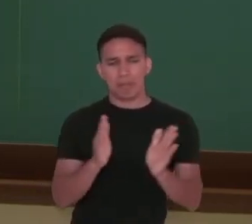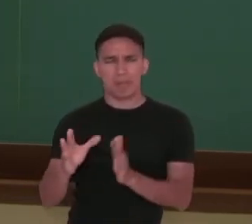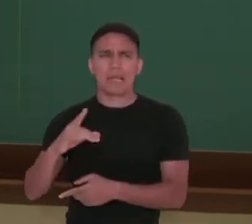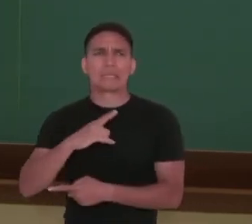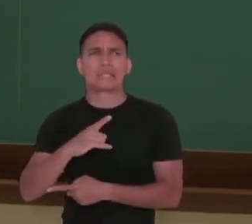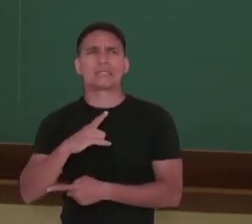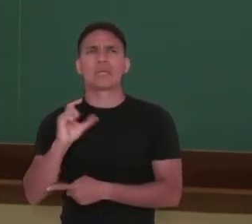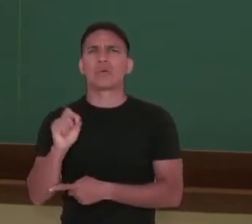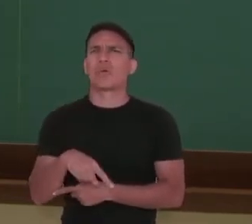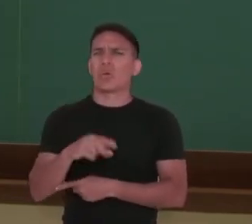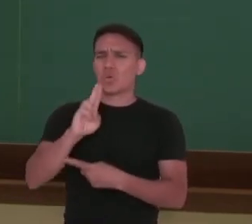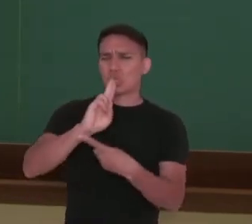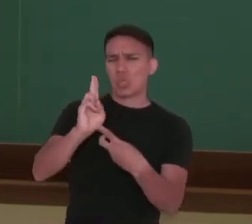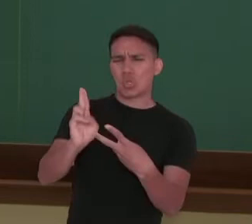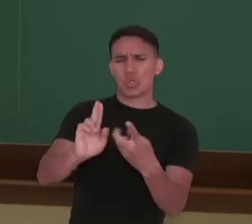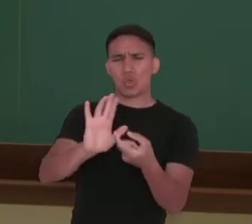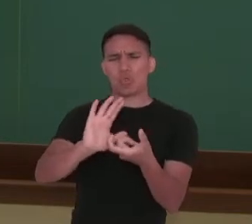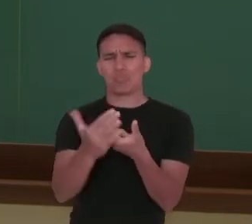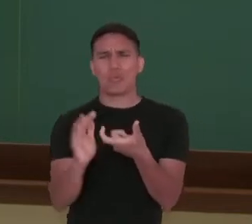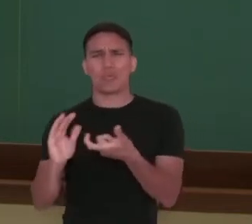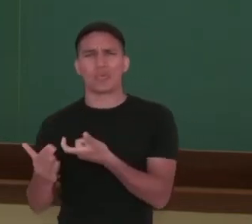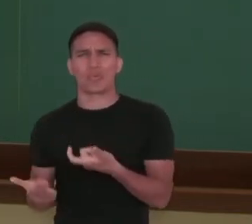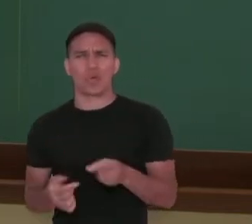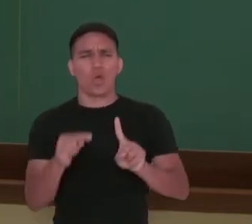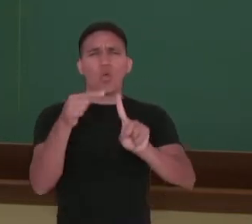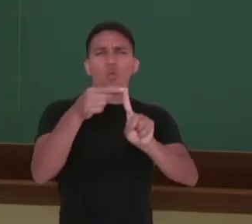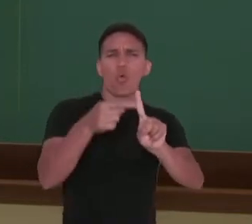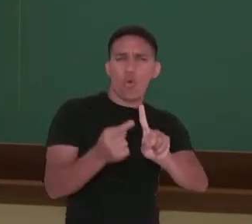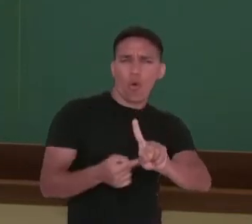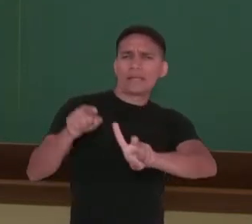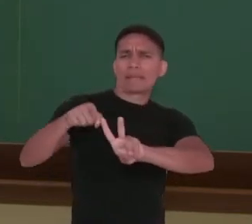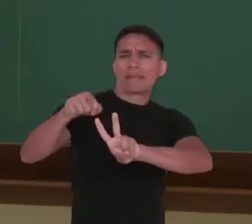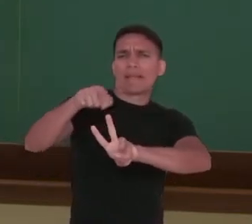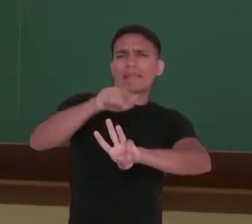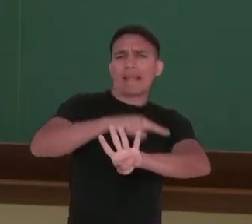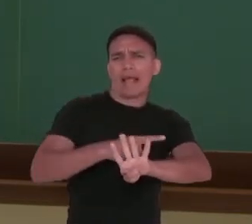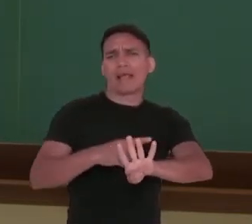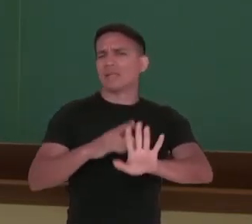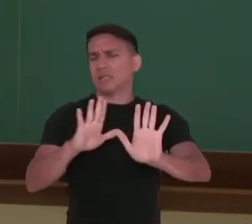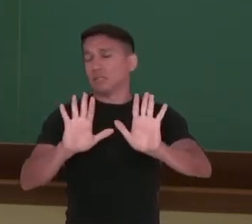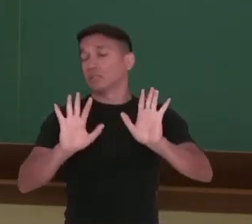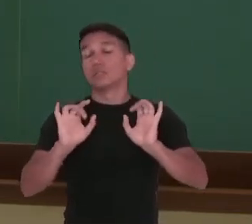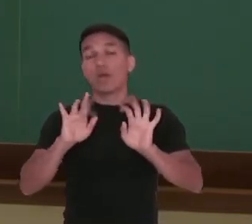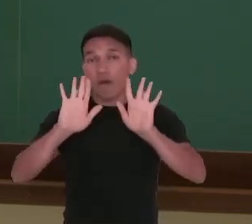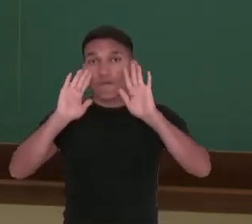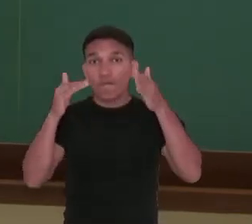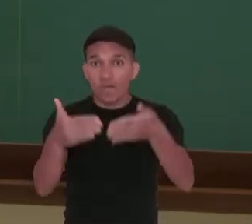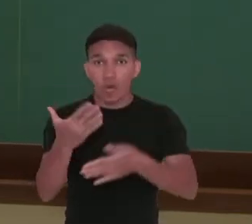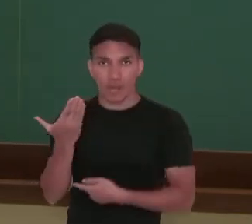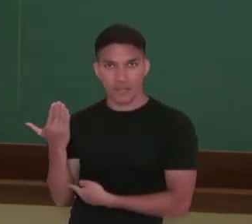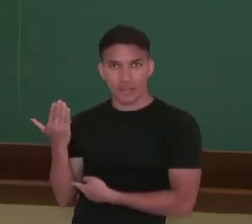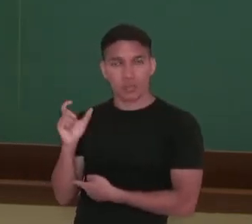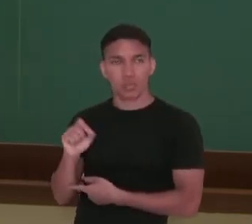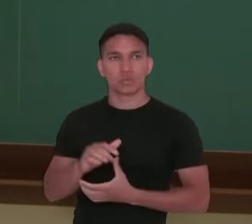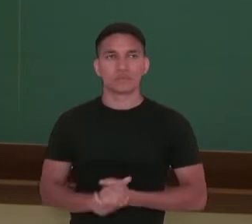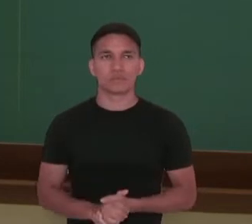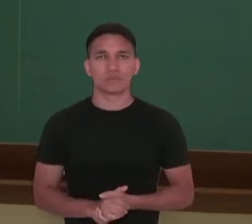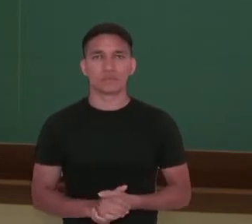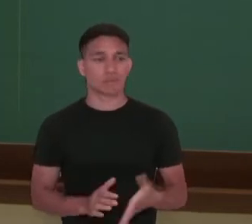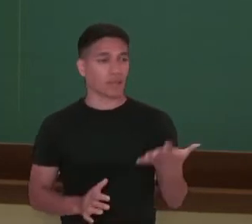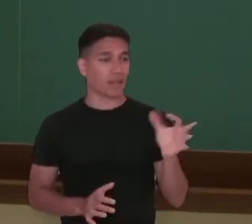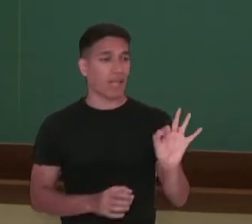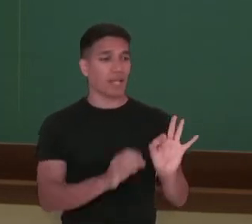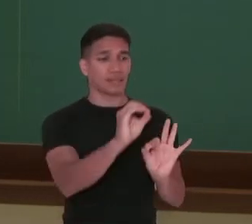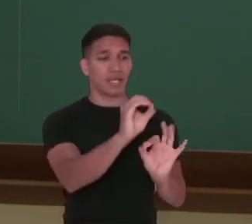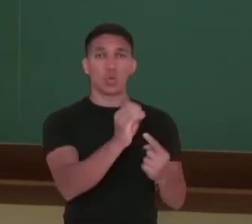ó, unidade, dezena, centena, unidade de milhar, unidade, dezena de milhar. Cara, eu prefiro que você tenha essa lógica. 10 na 0